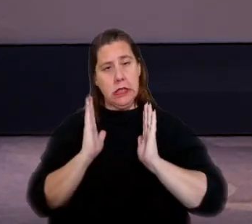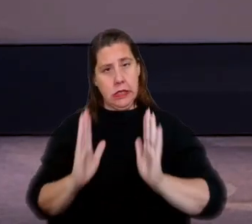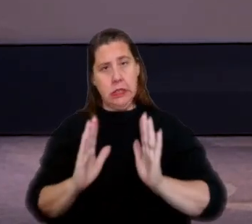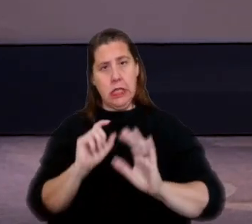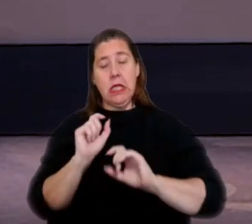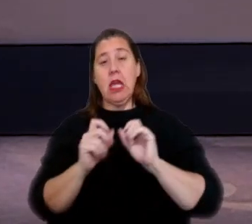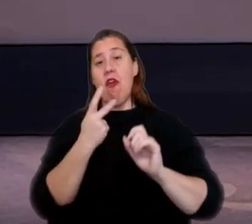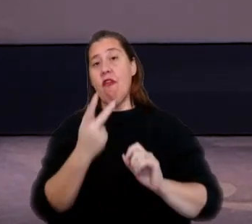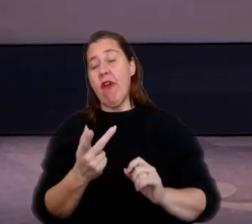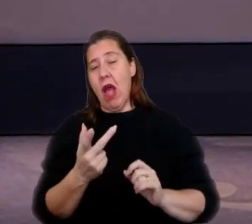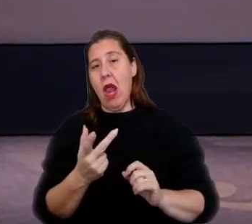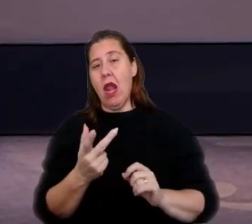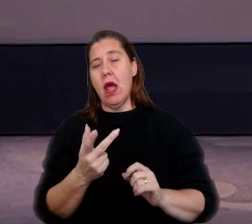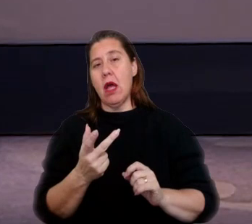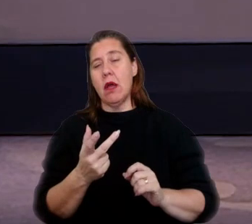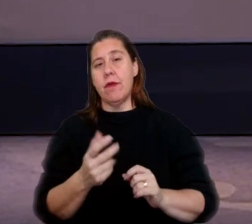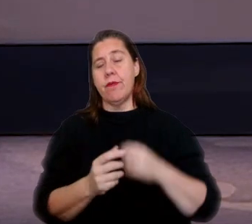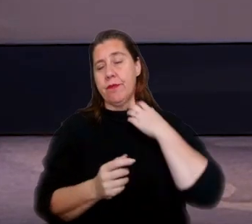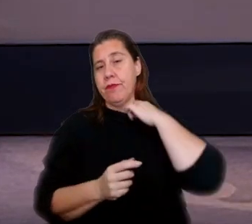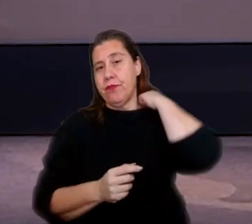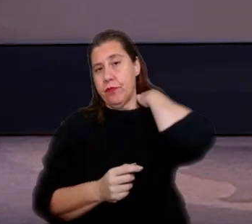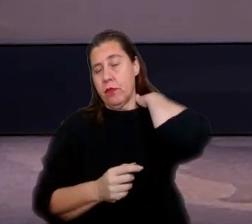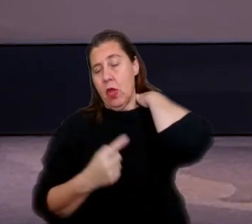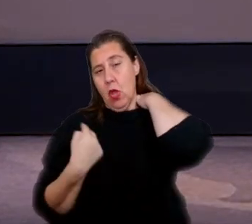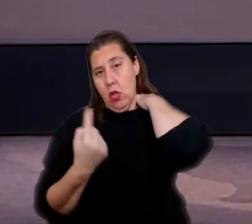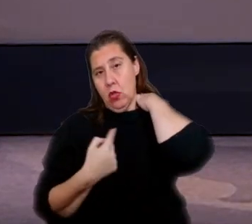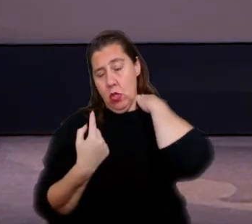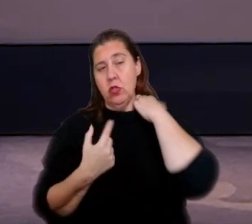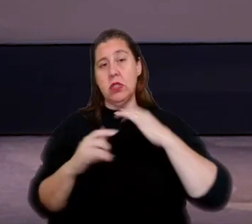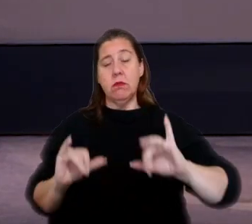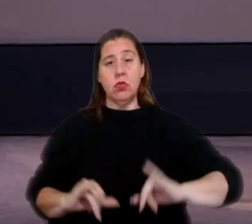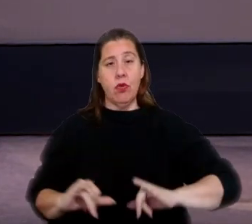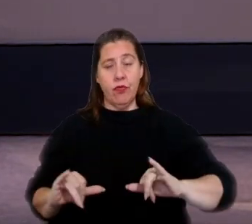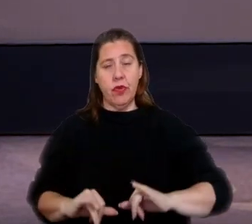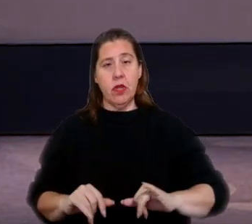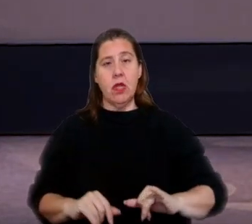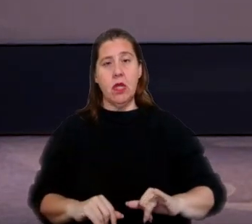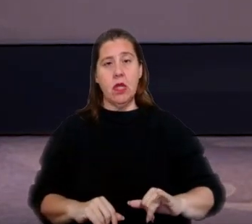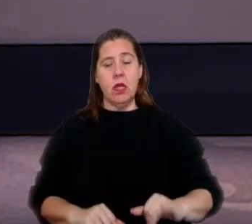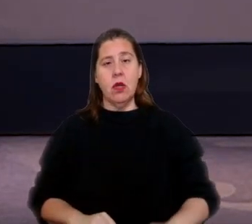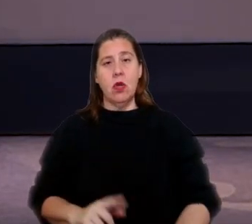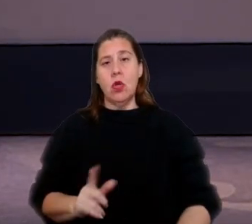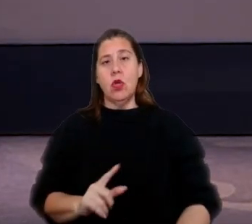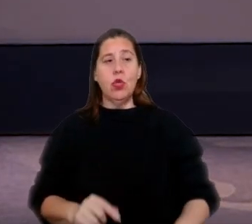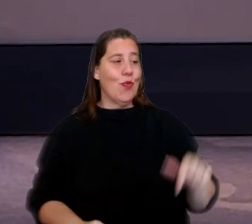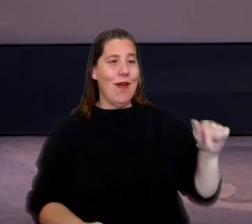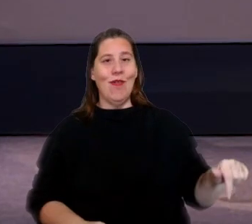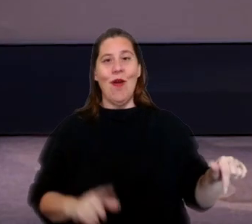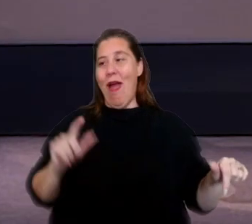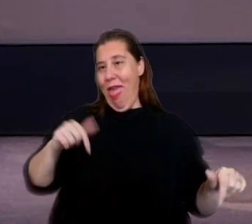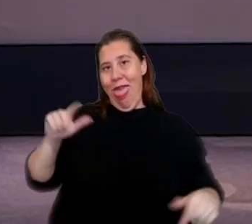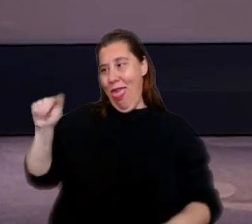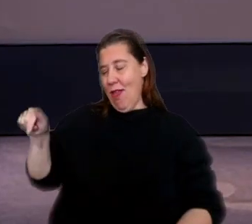da cena, quem fala isso, quem fala, estamos sendo perseguidos, não é o